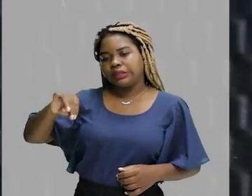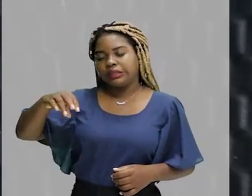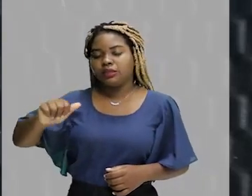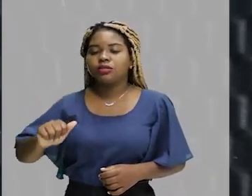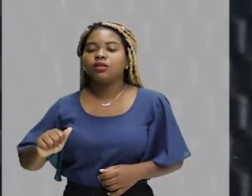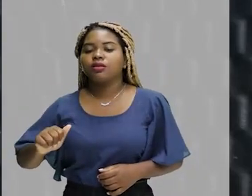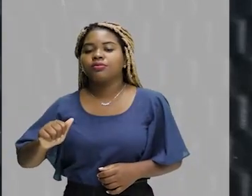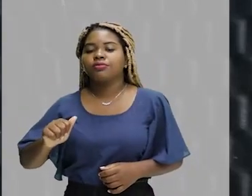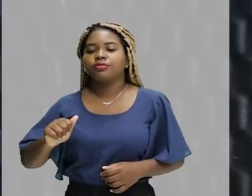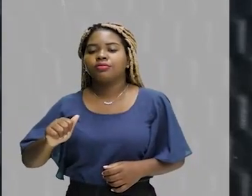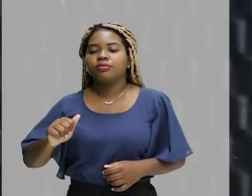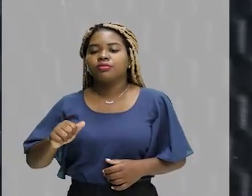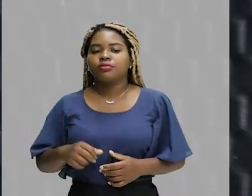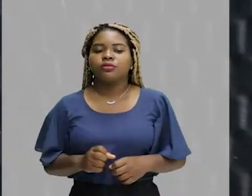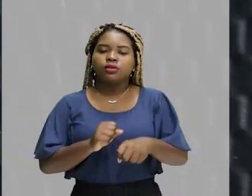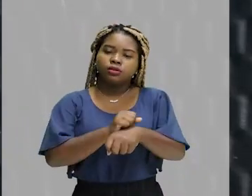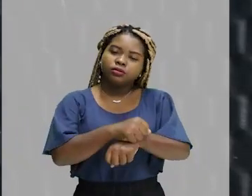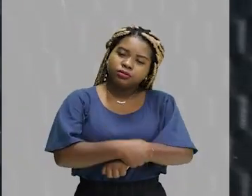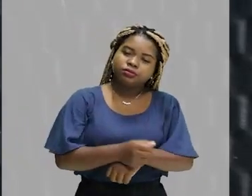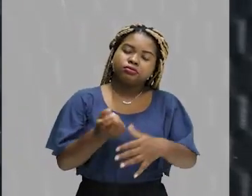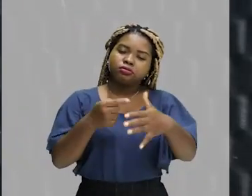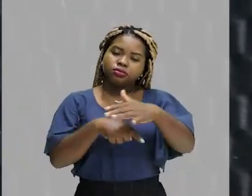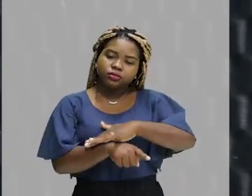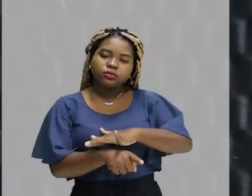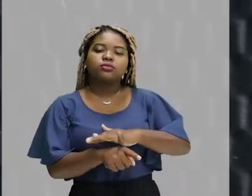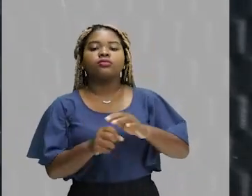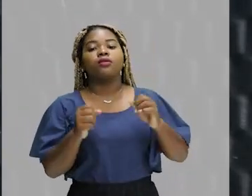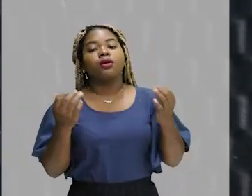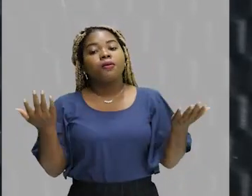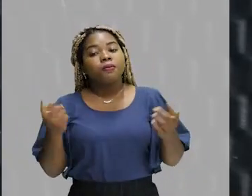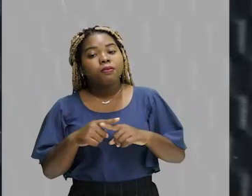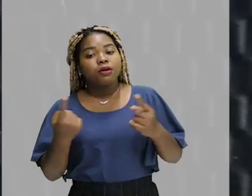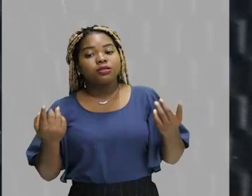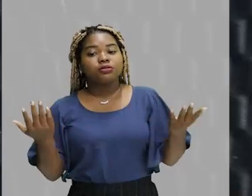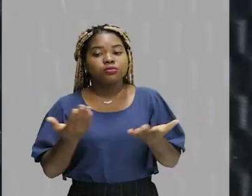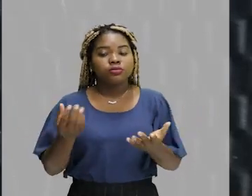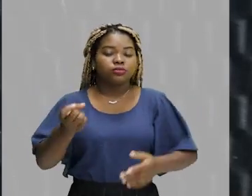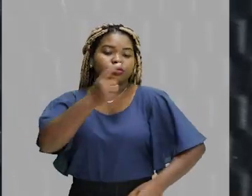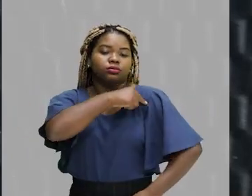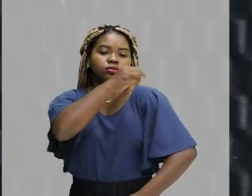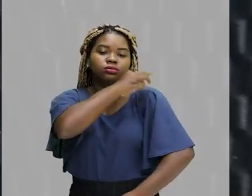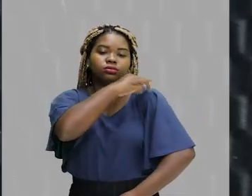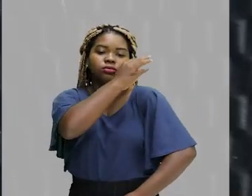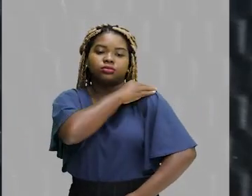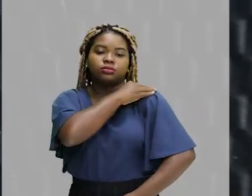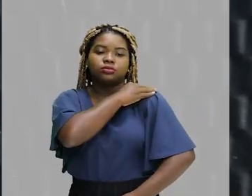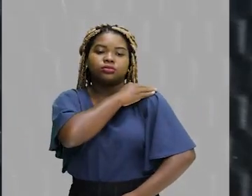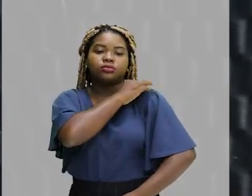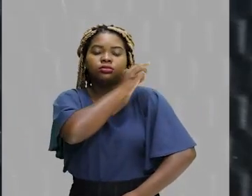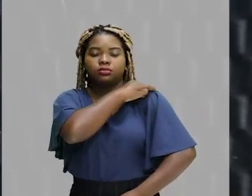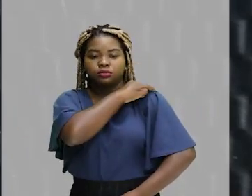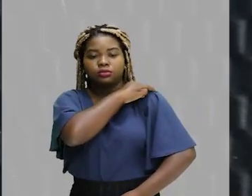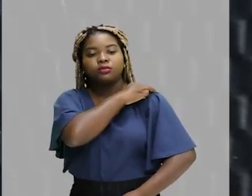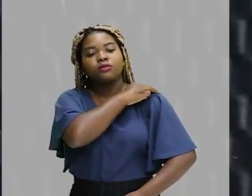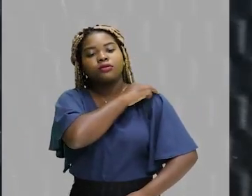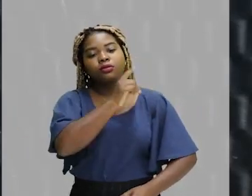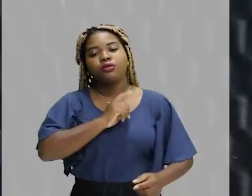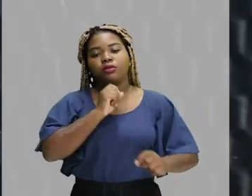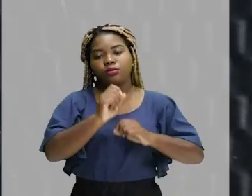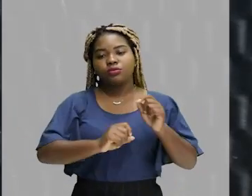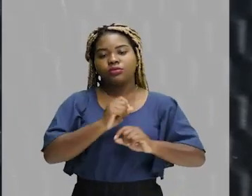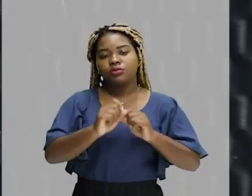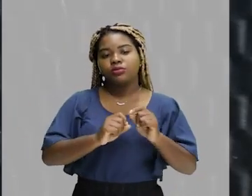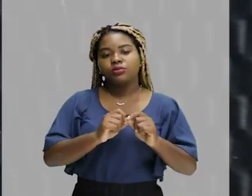pesquisar. Na universidade a gente até aprofunda mais isso, mas aqui, como é o ensino médio, nós vamos ter de ficar com esta apenas nação para